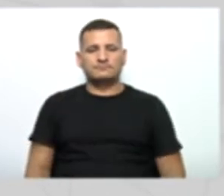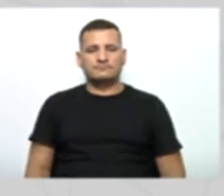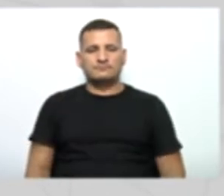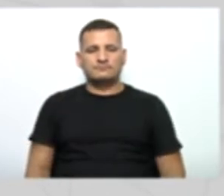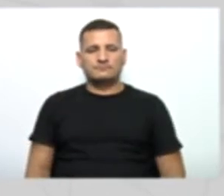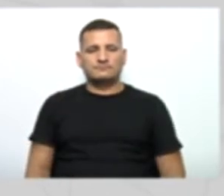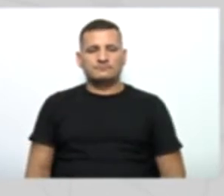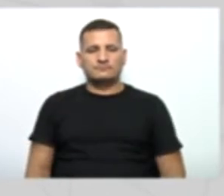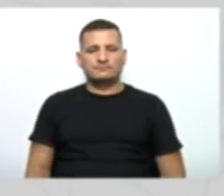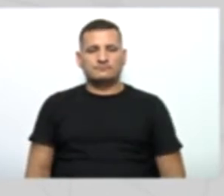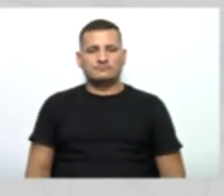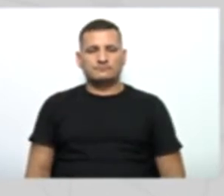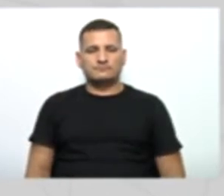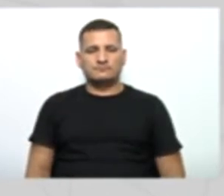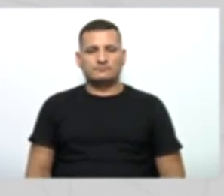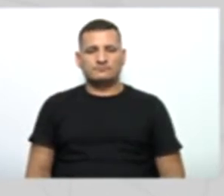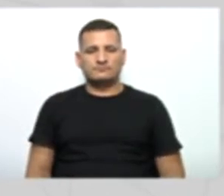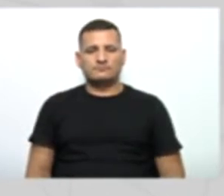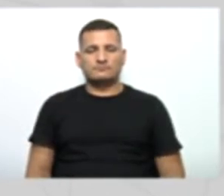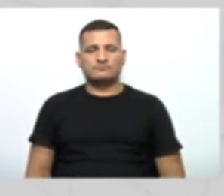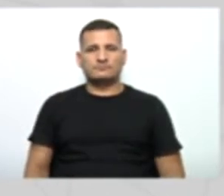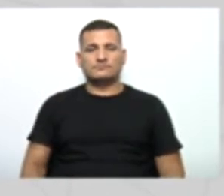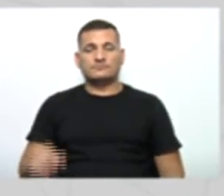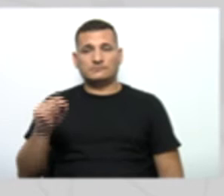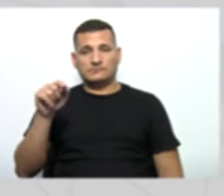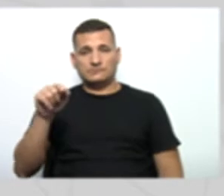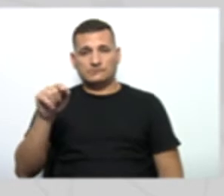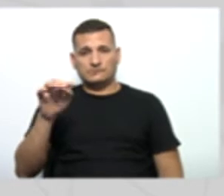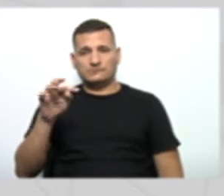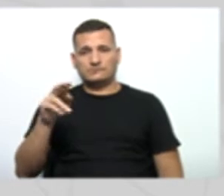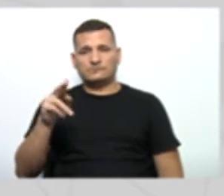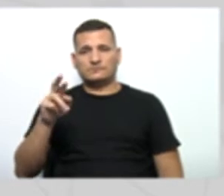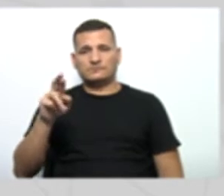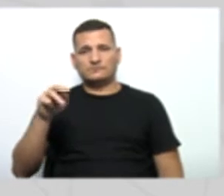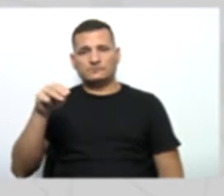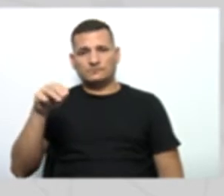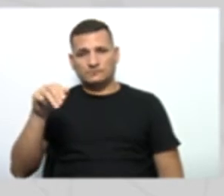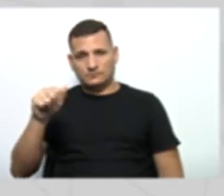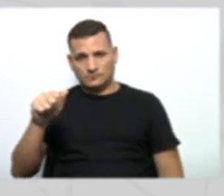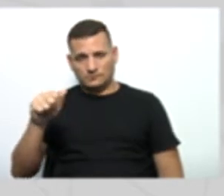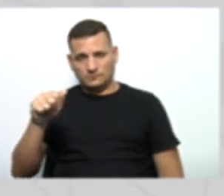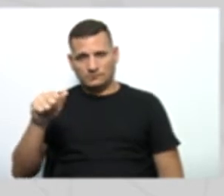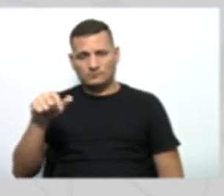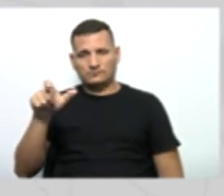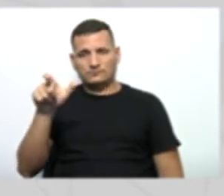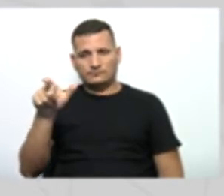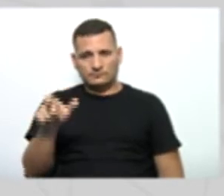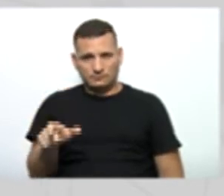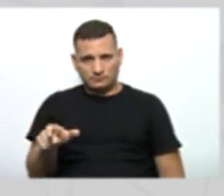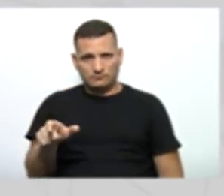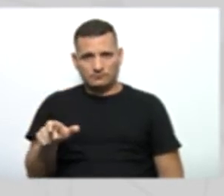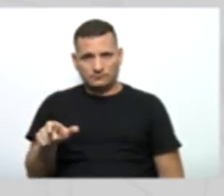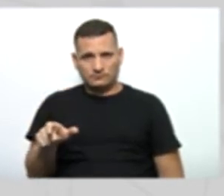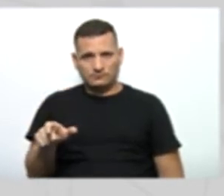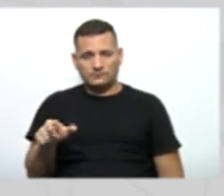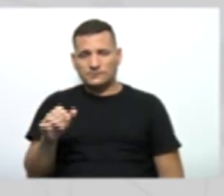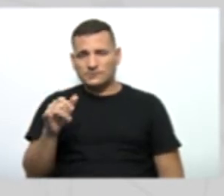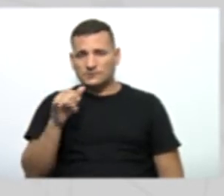existir a turma, certo? Necessariamente é preciso que existam aluno e